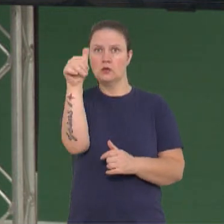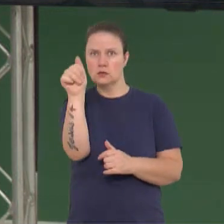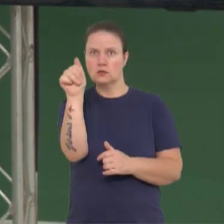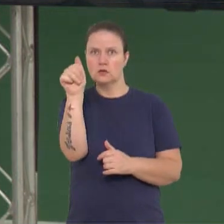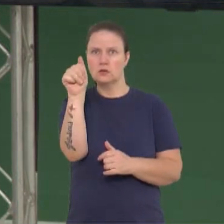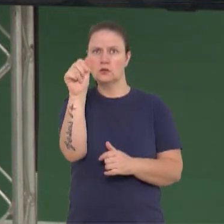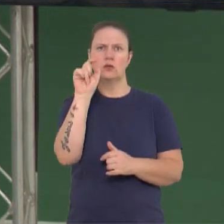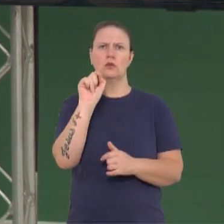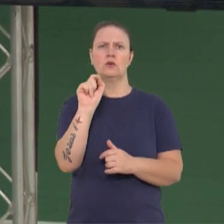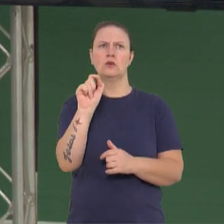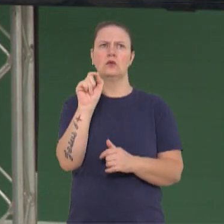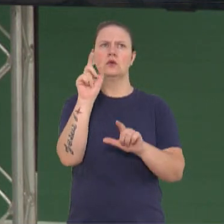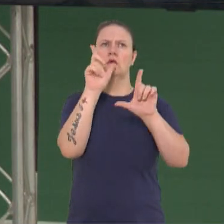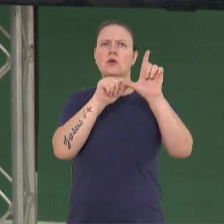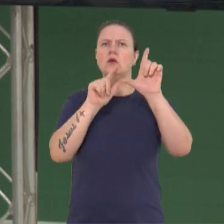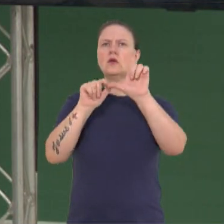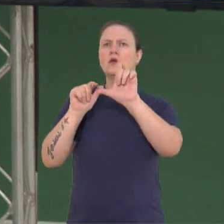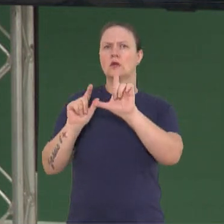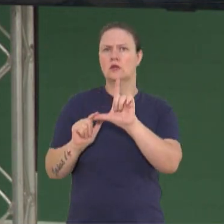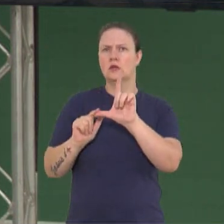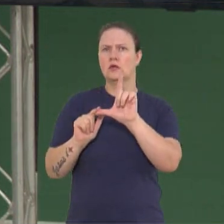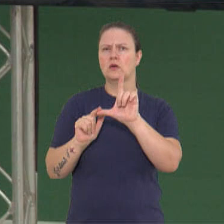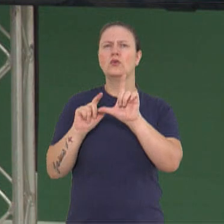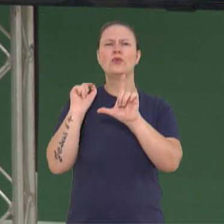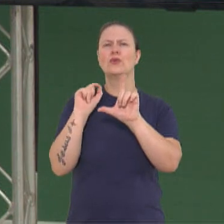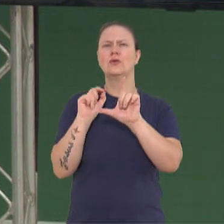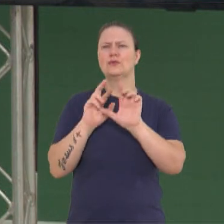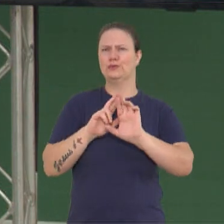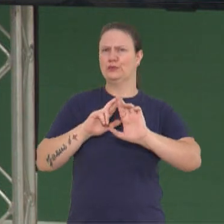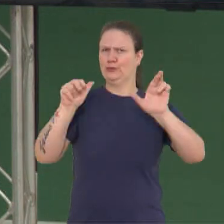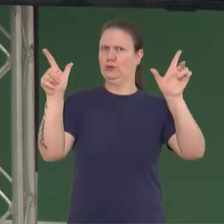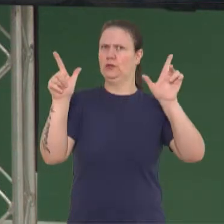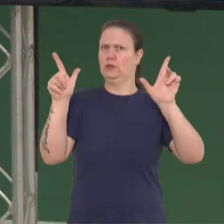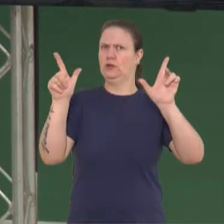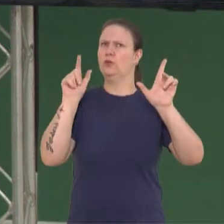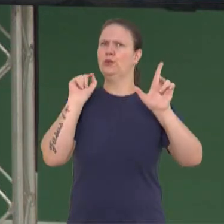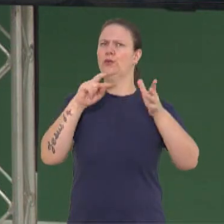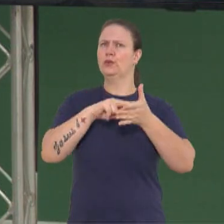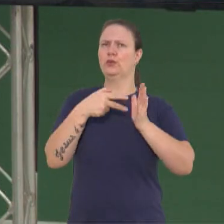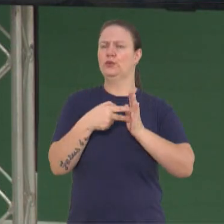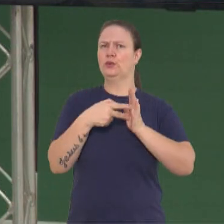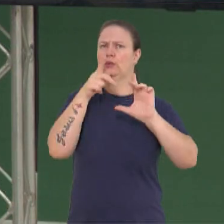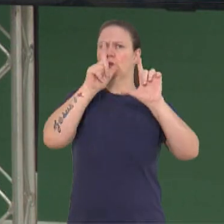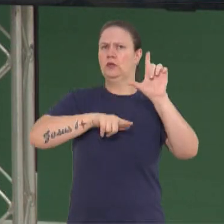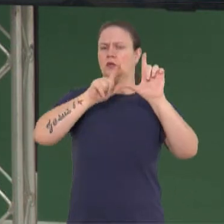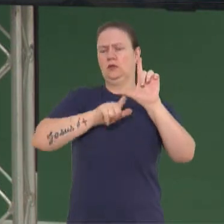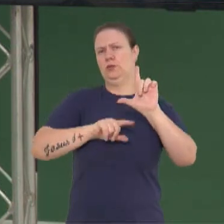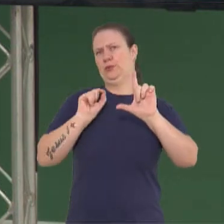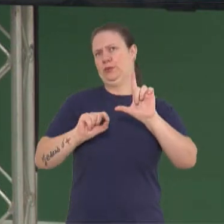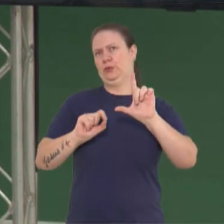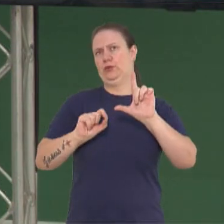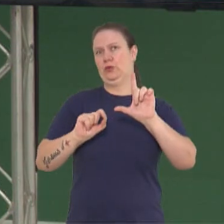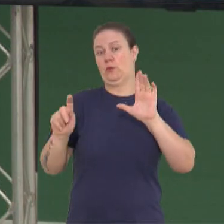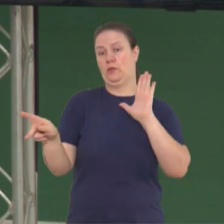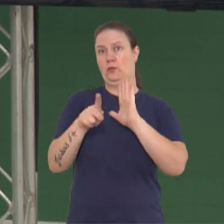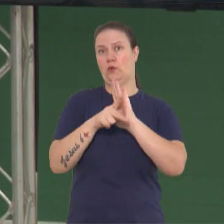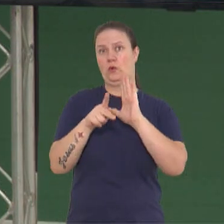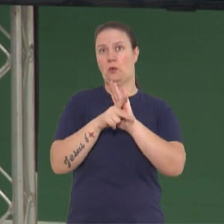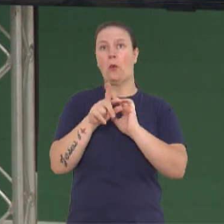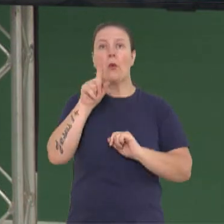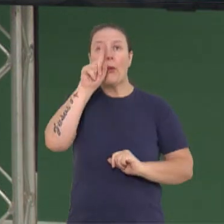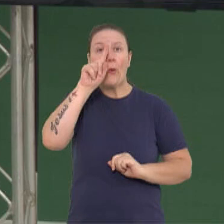Pessoal, essas letrinhas, esses caracteres esquisitos aqui, são letras, são caracteres do grego,